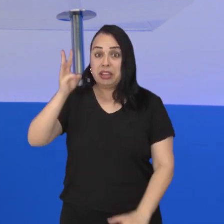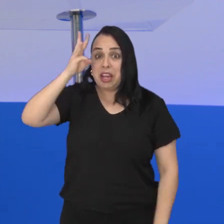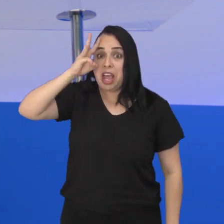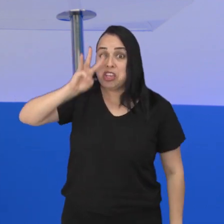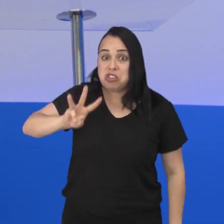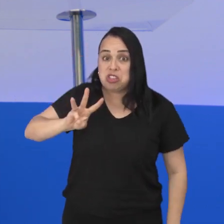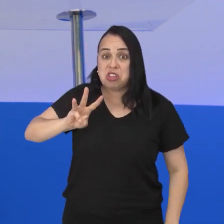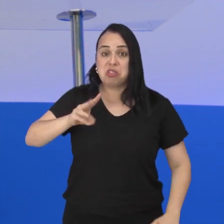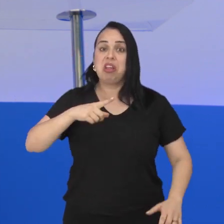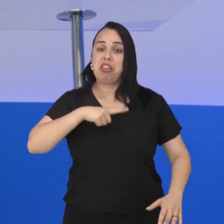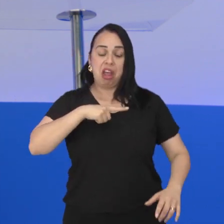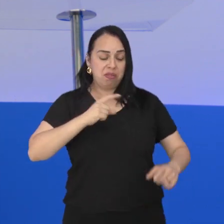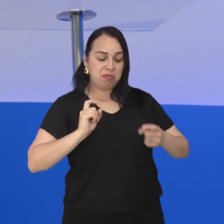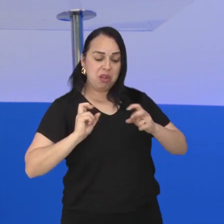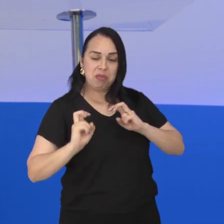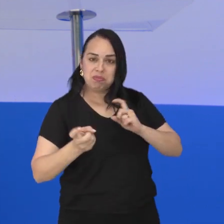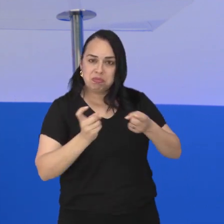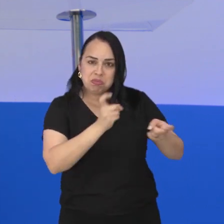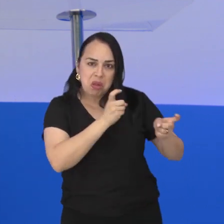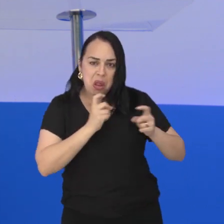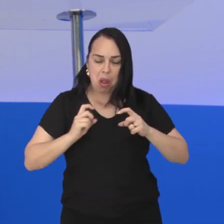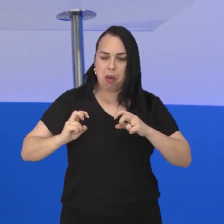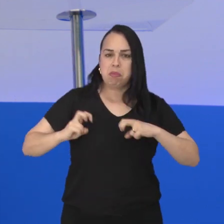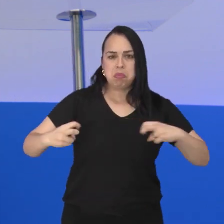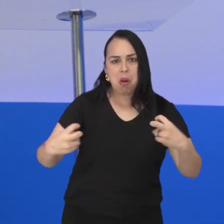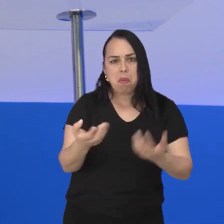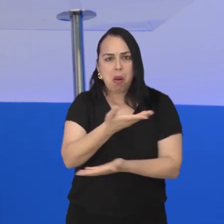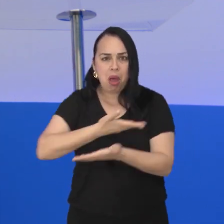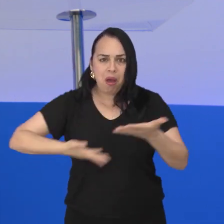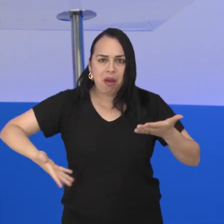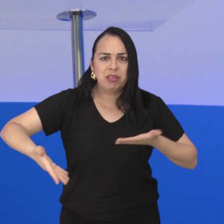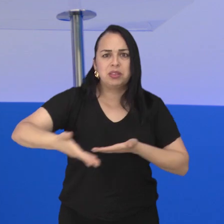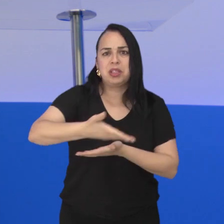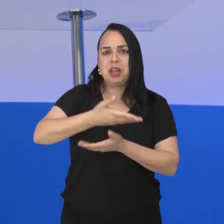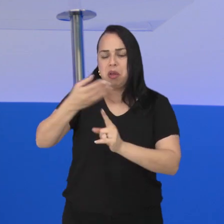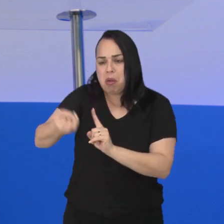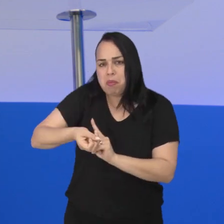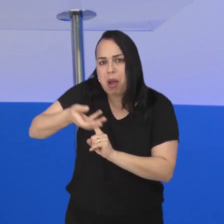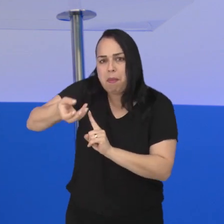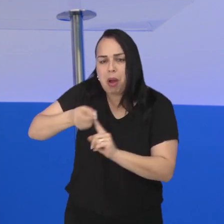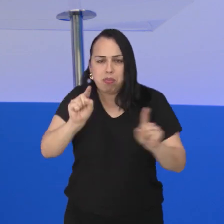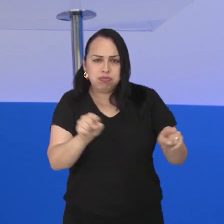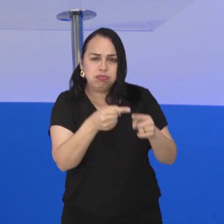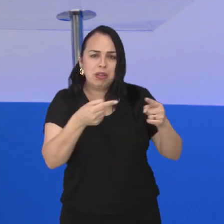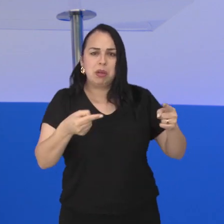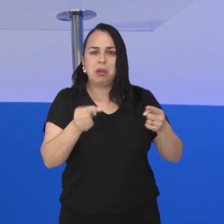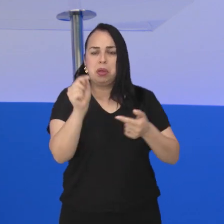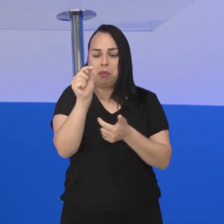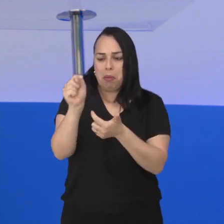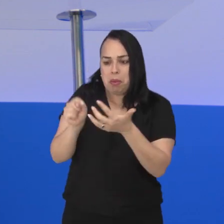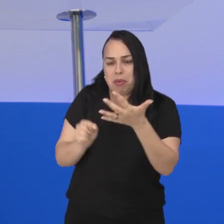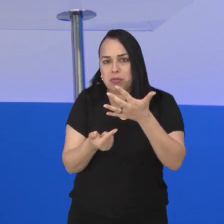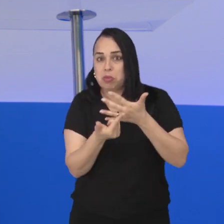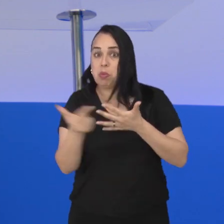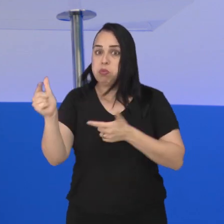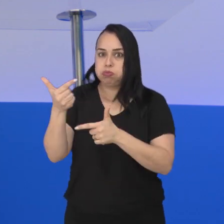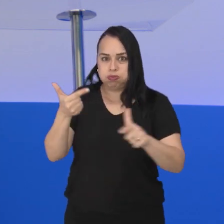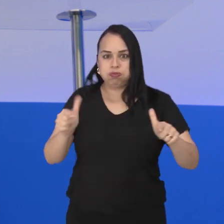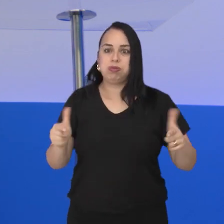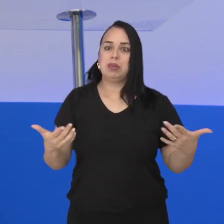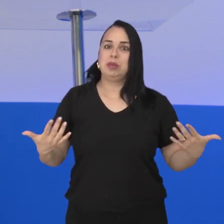eventos. Foram mesas de debate, saraus, palestras, rodas de conversas, músicas e inúmeras